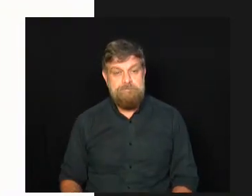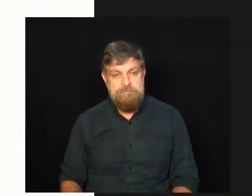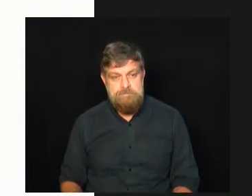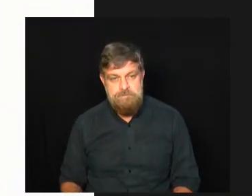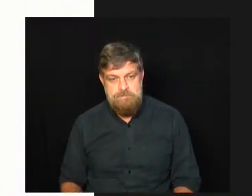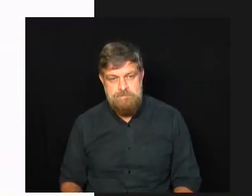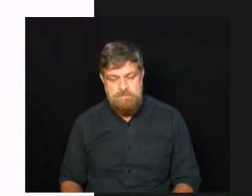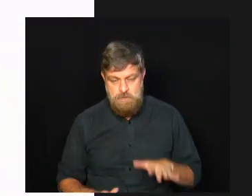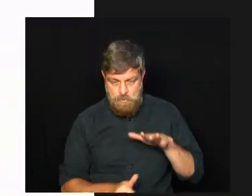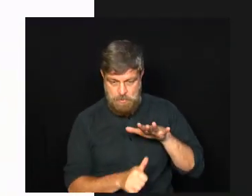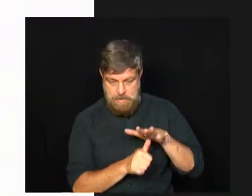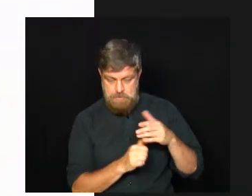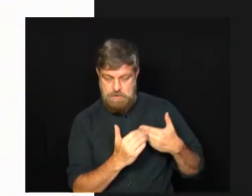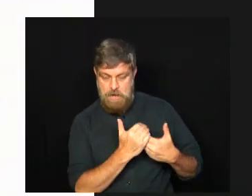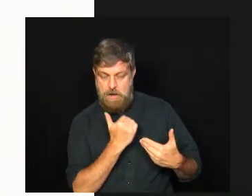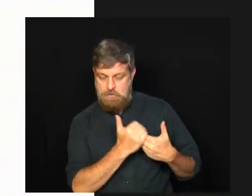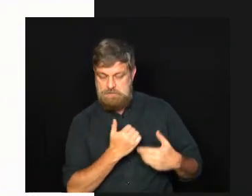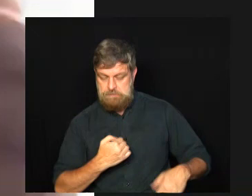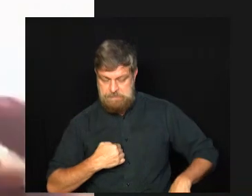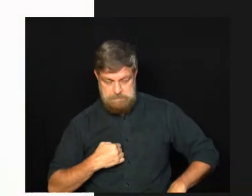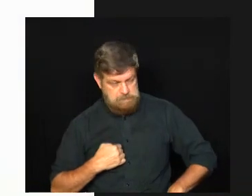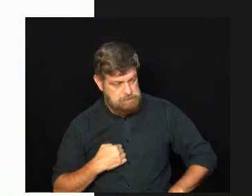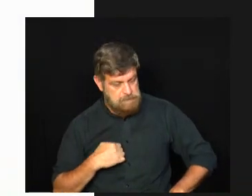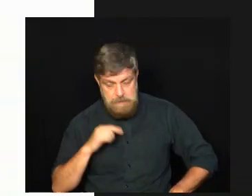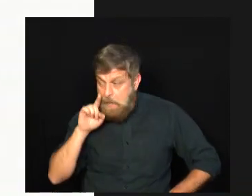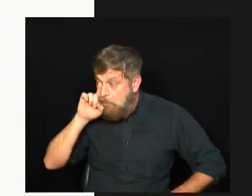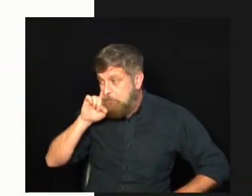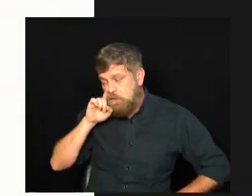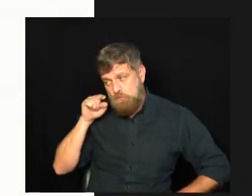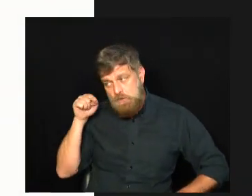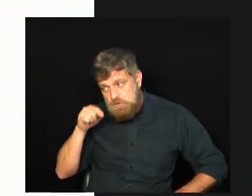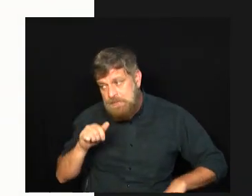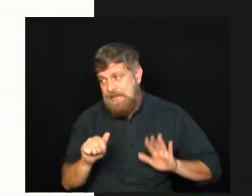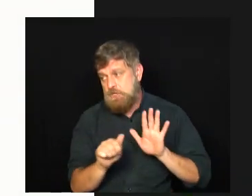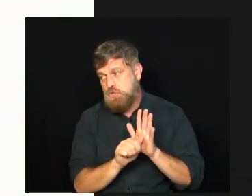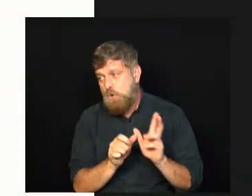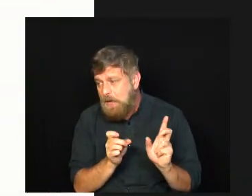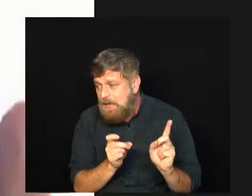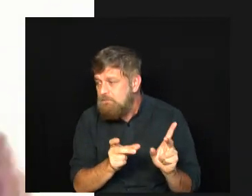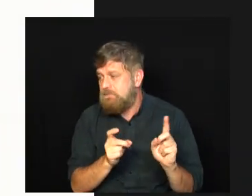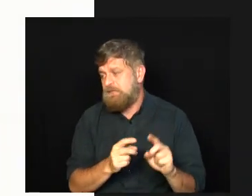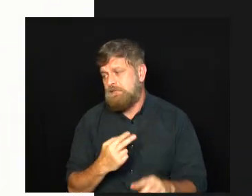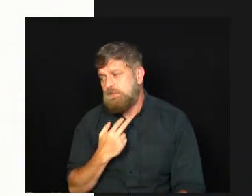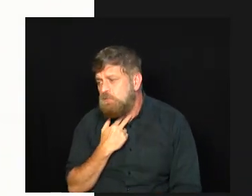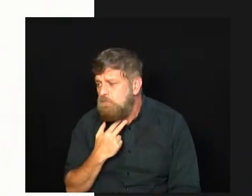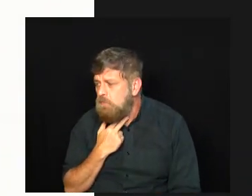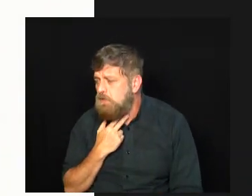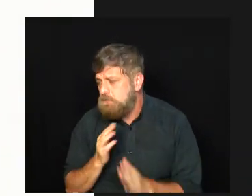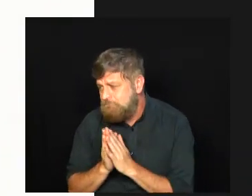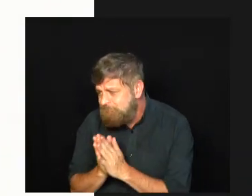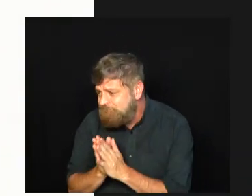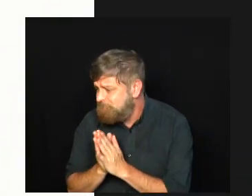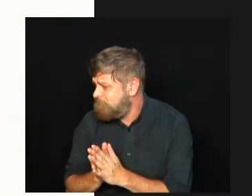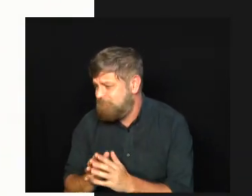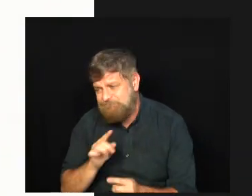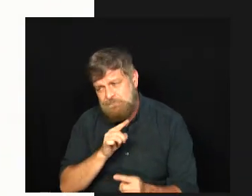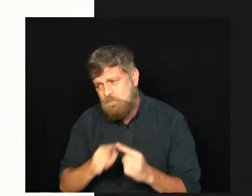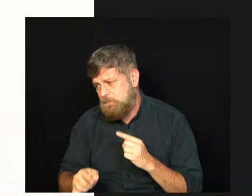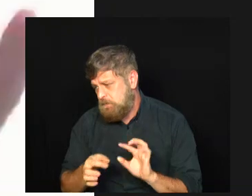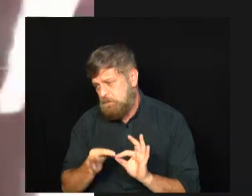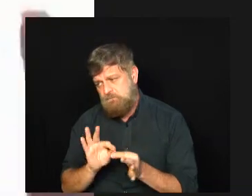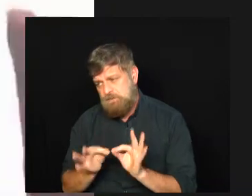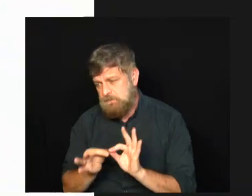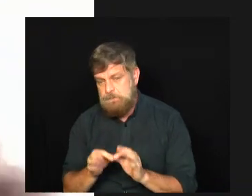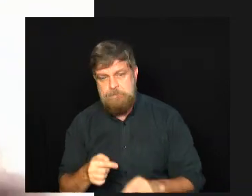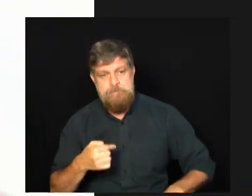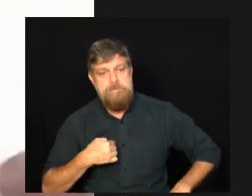O reitor falou, ali é perigoso, tem muito aviãozinho, não vá fazer essa oficina lá. Eu